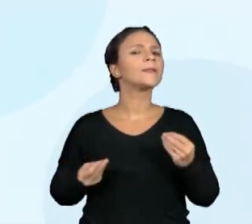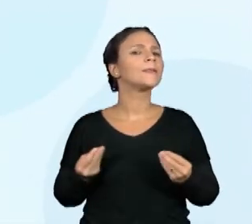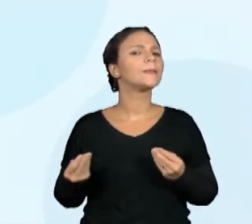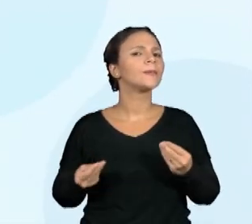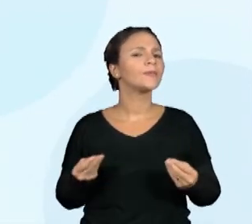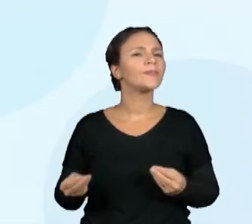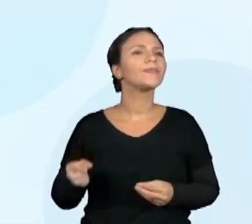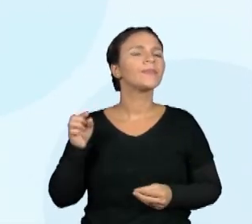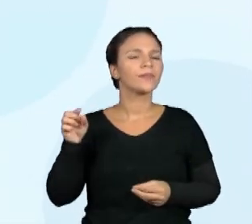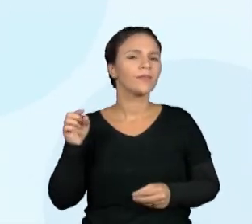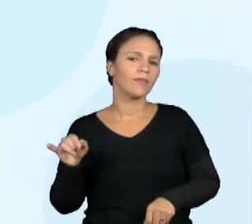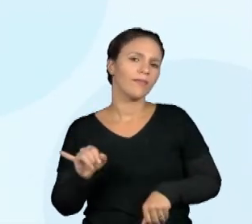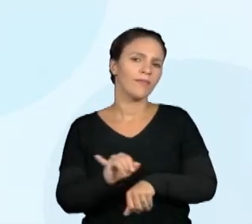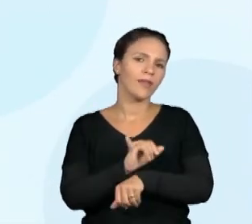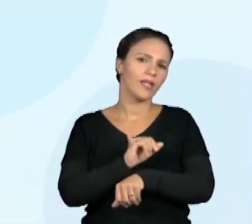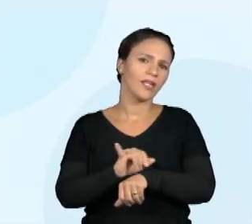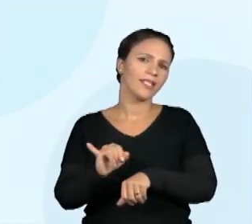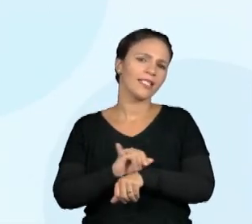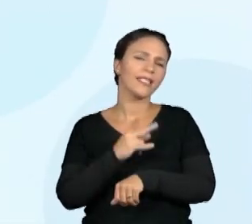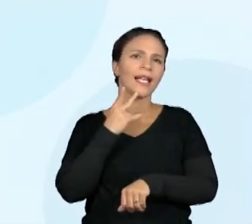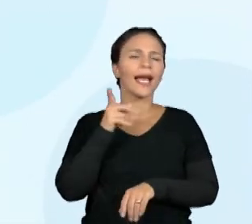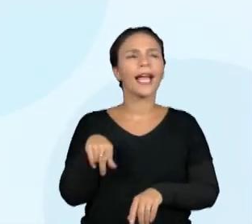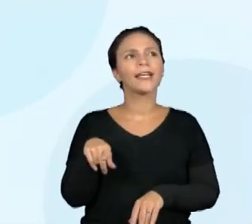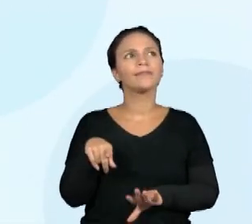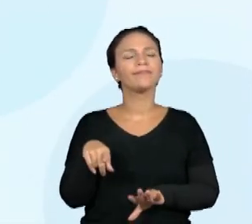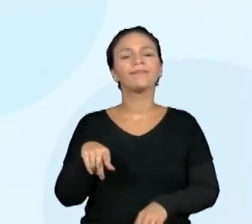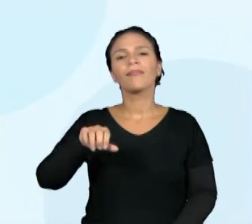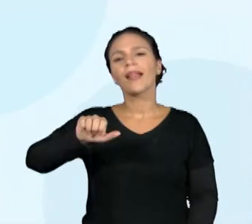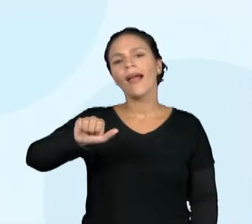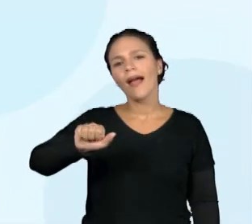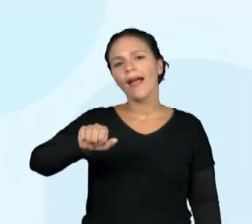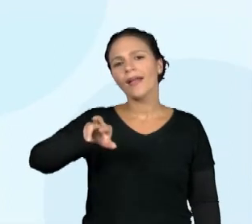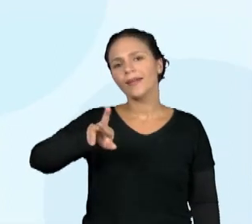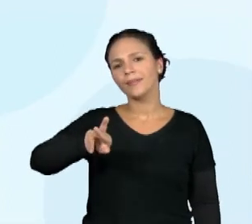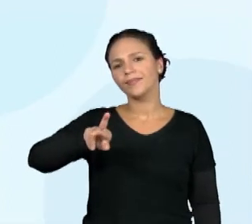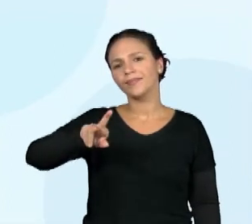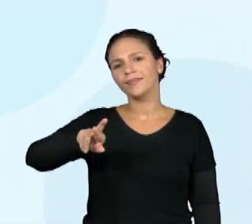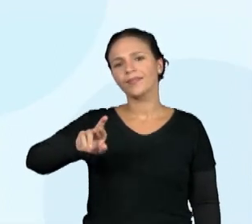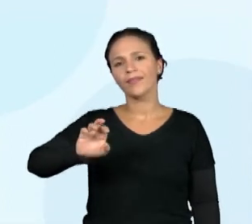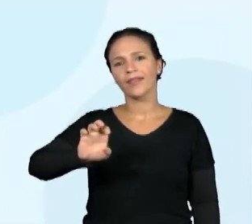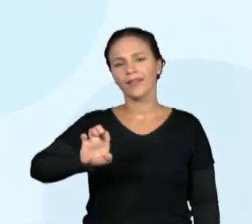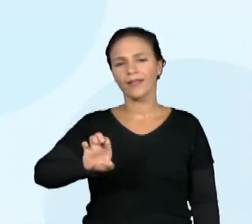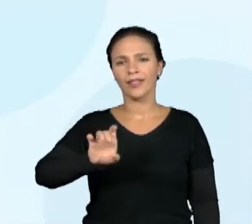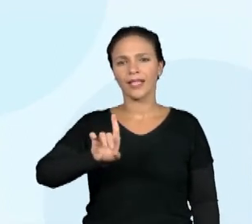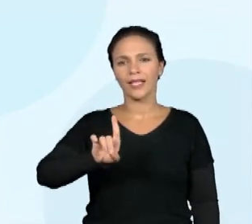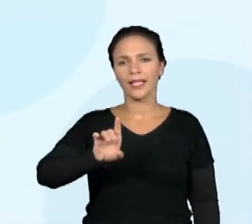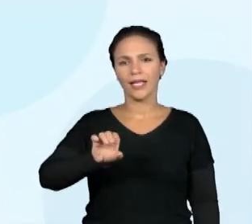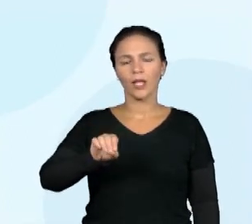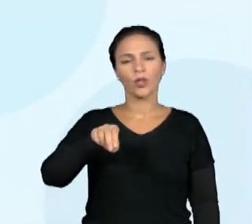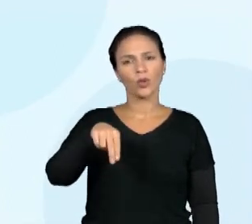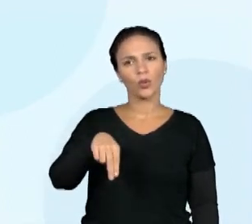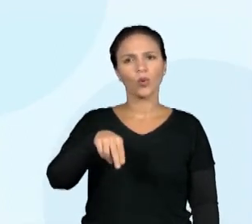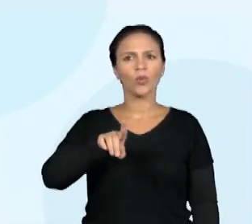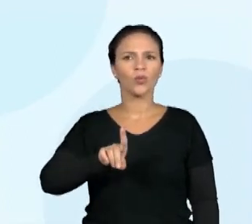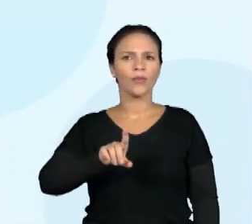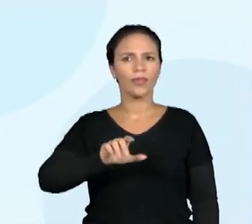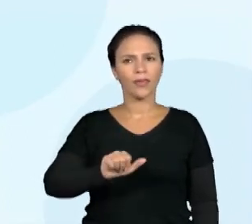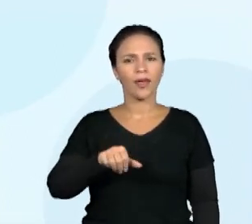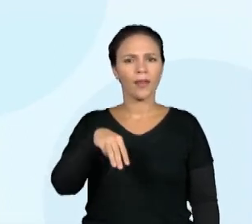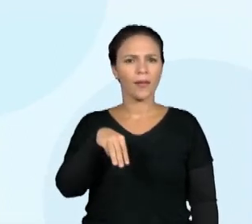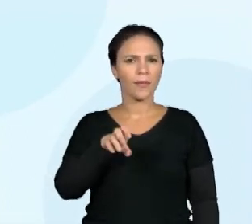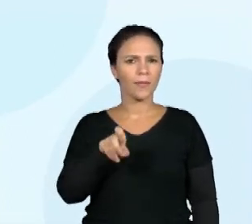essa estratégia de arredondamento dos números. Arredondamento. Como